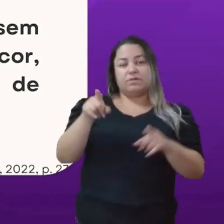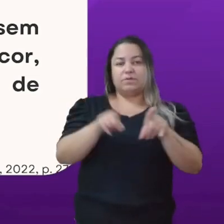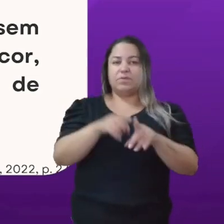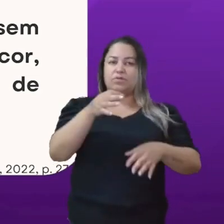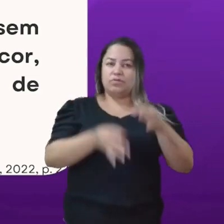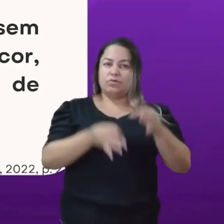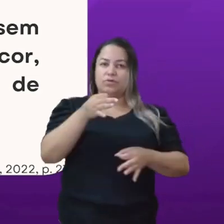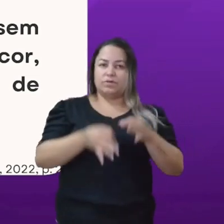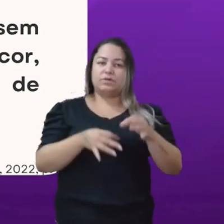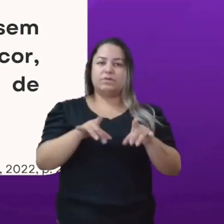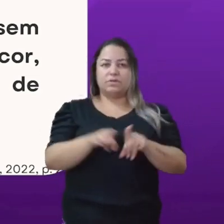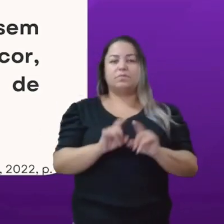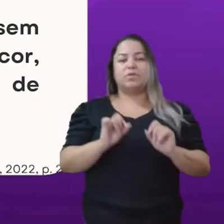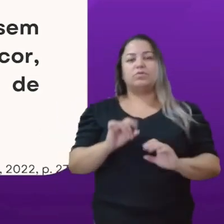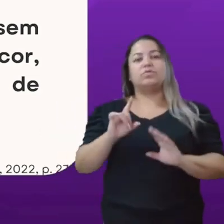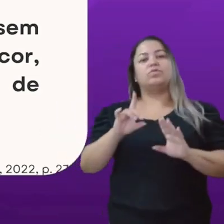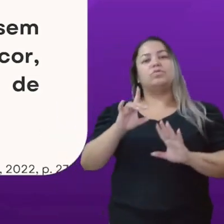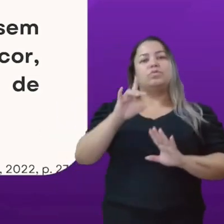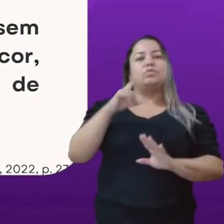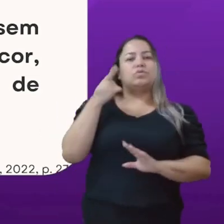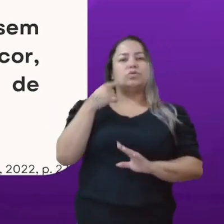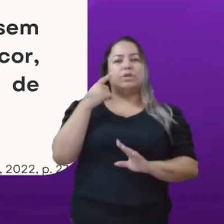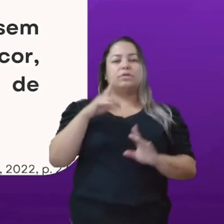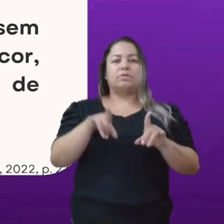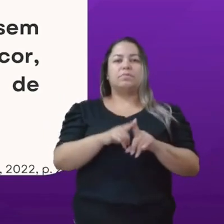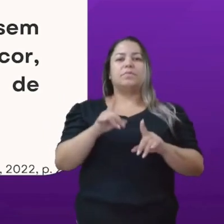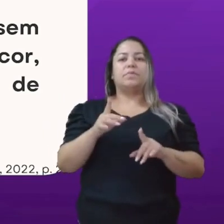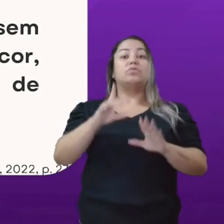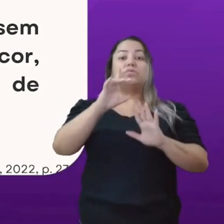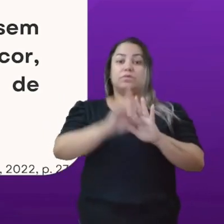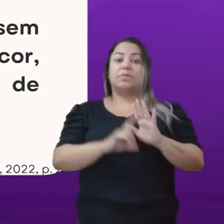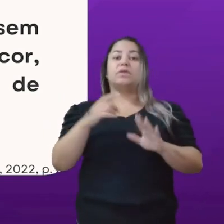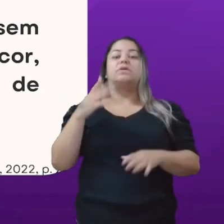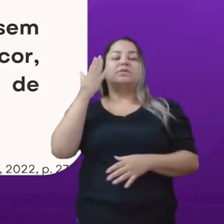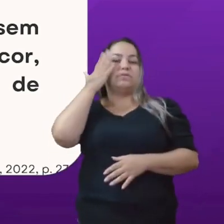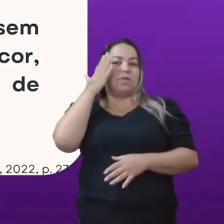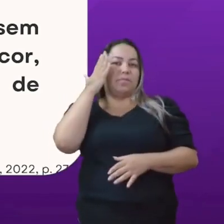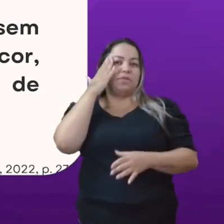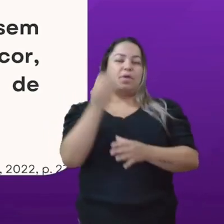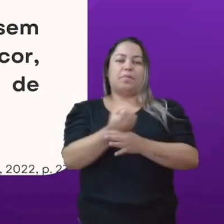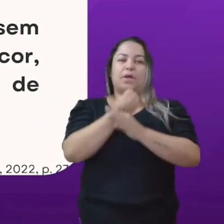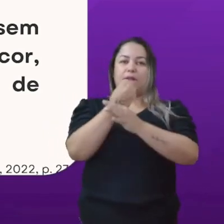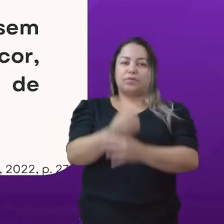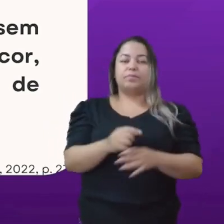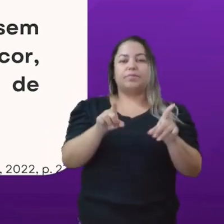justiça tributária, no direito tributário como um todo, saber que nós estamos amparados pela Constituição